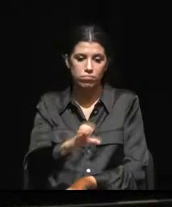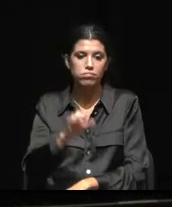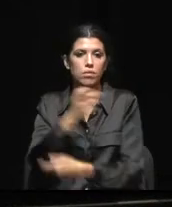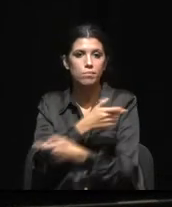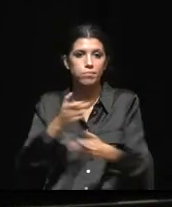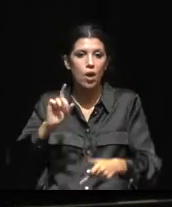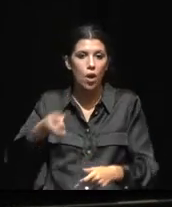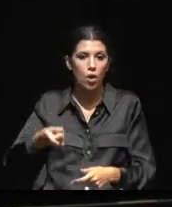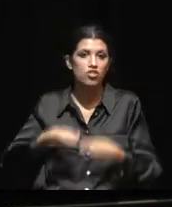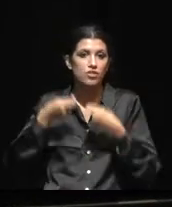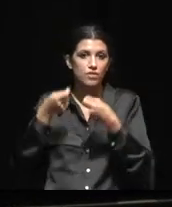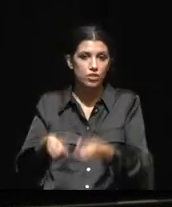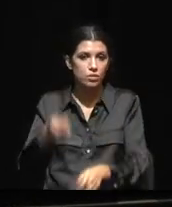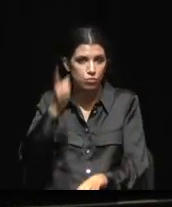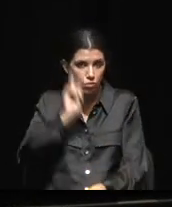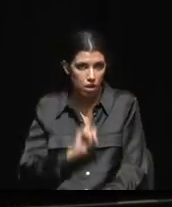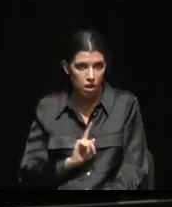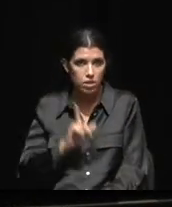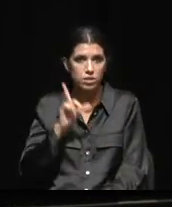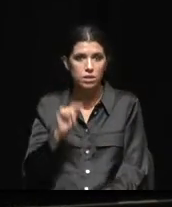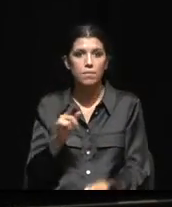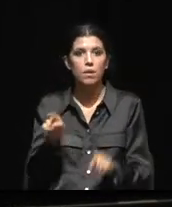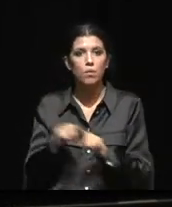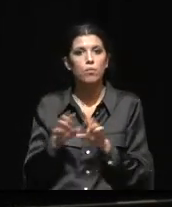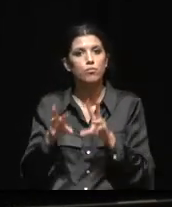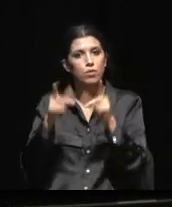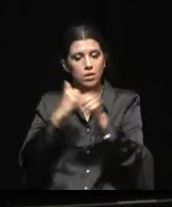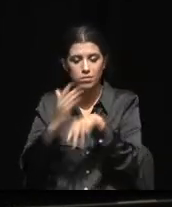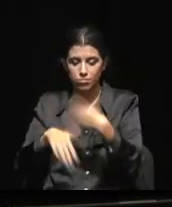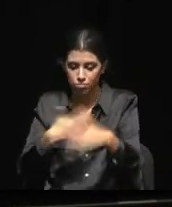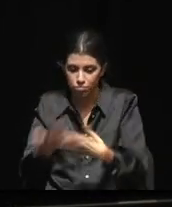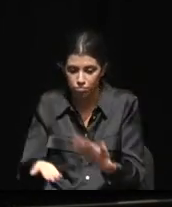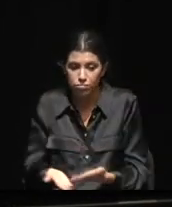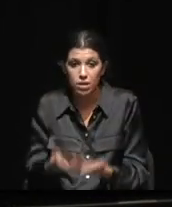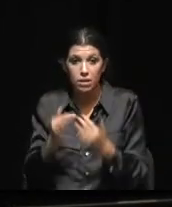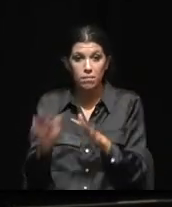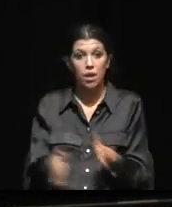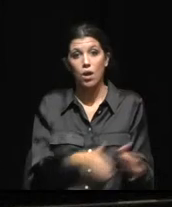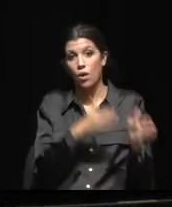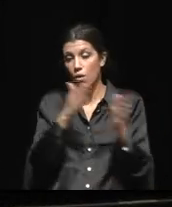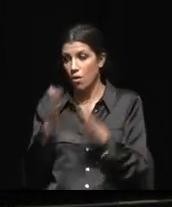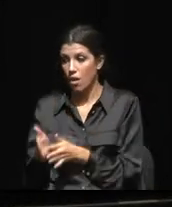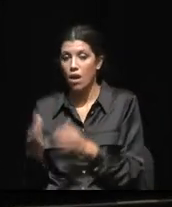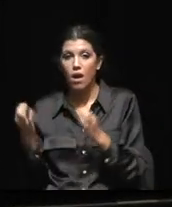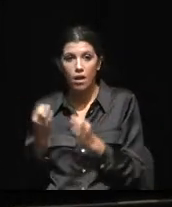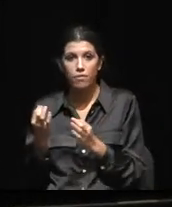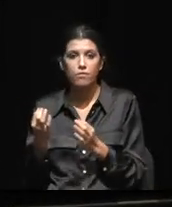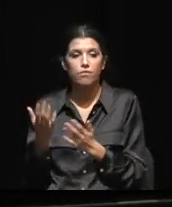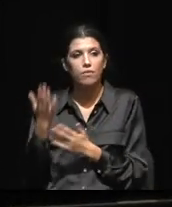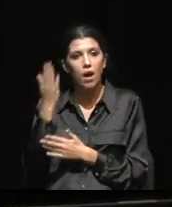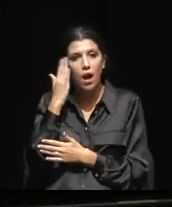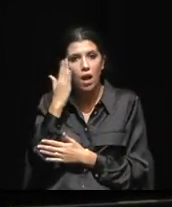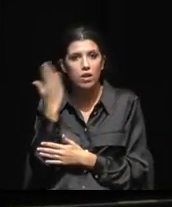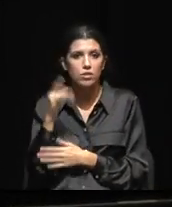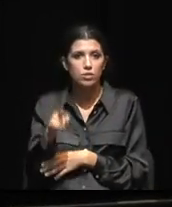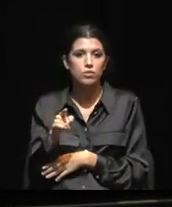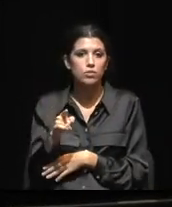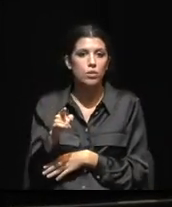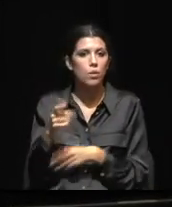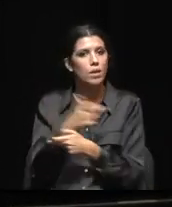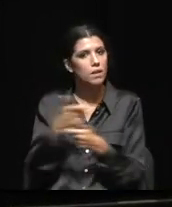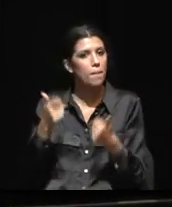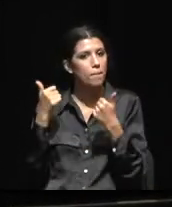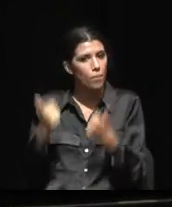moto ou tema investir nas mulheres acelerar o progresso no entanto e apesar de considerarmos este um excelente